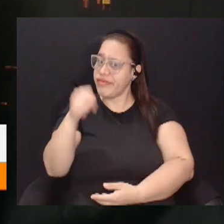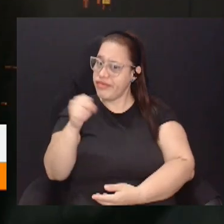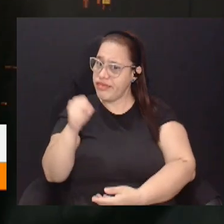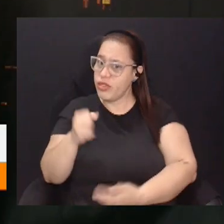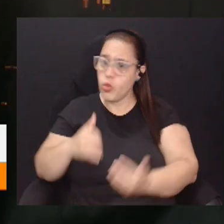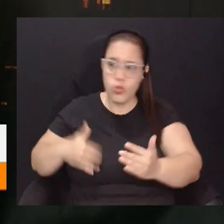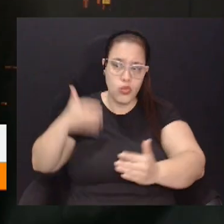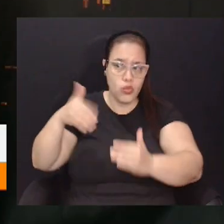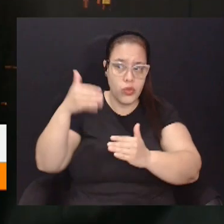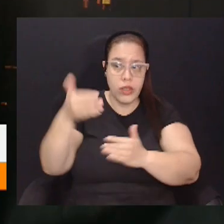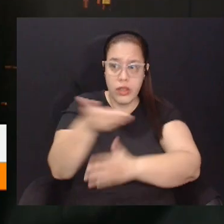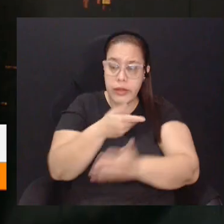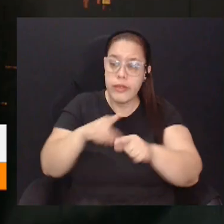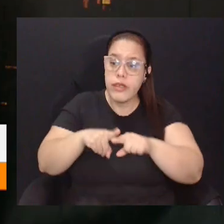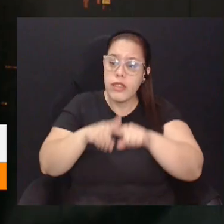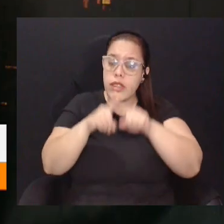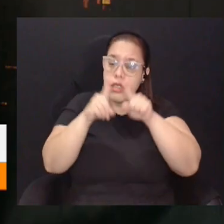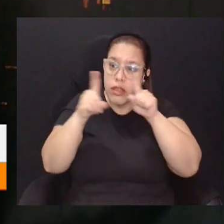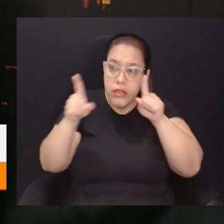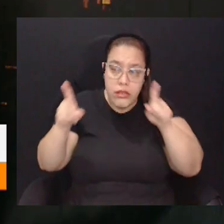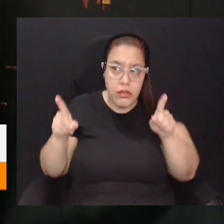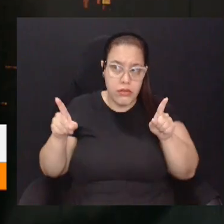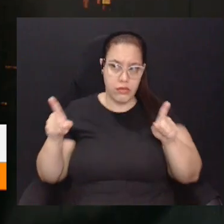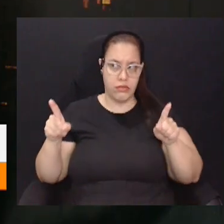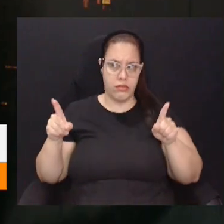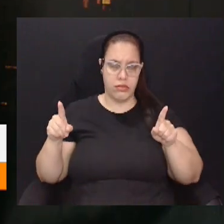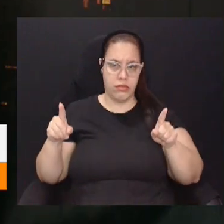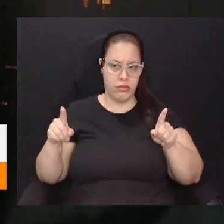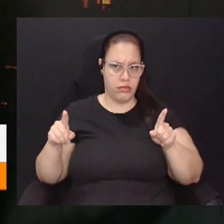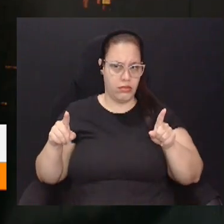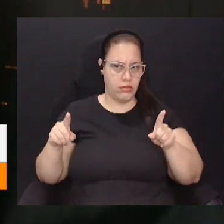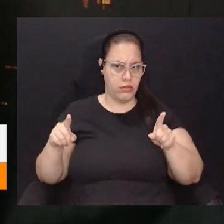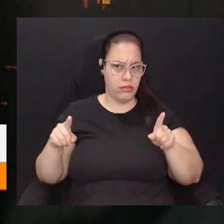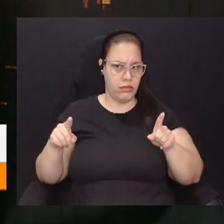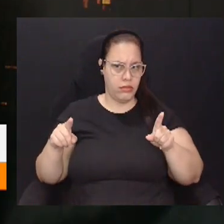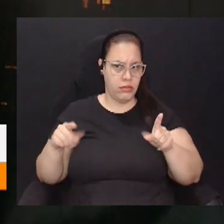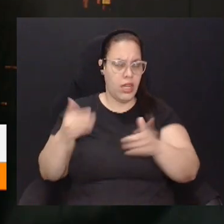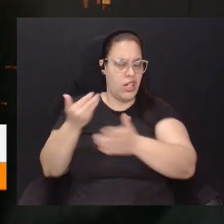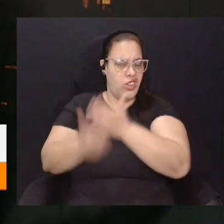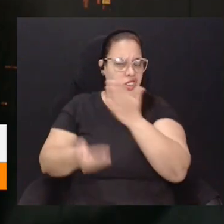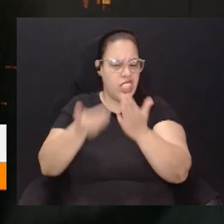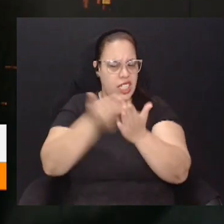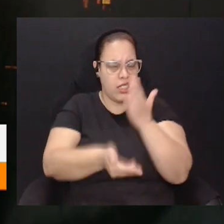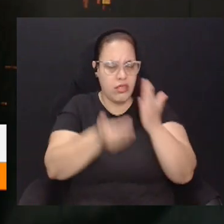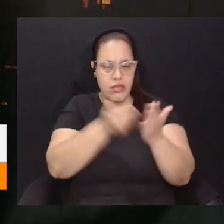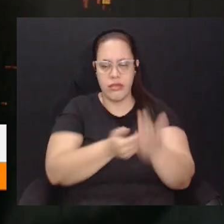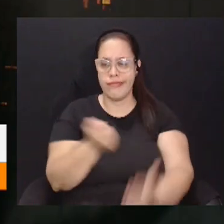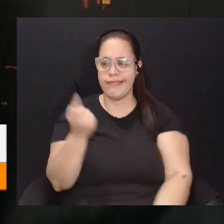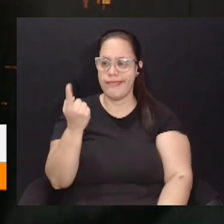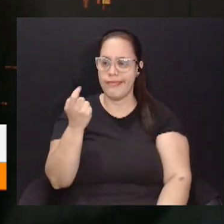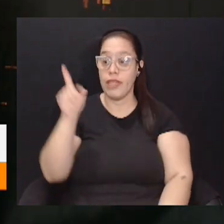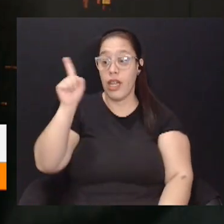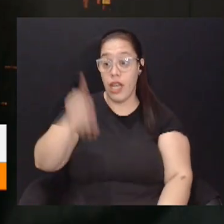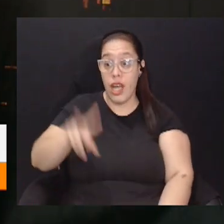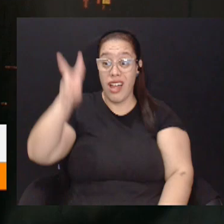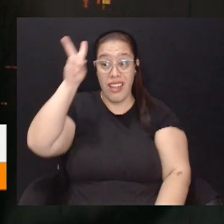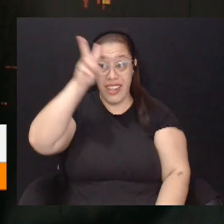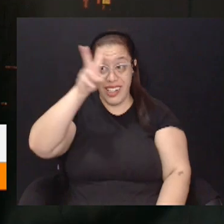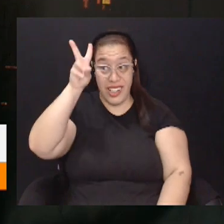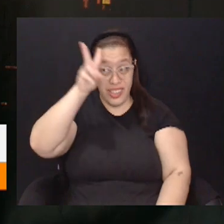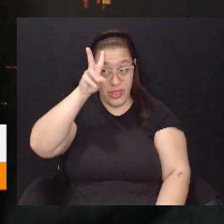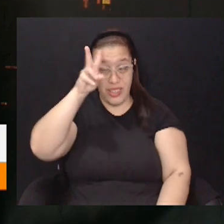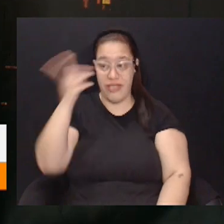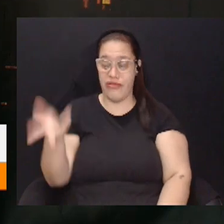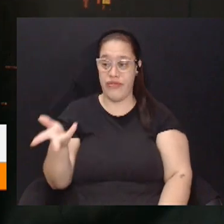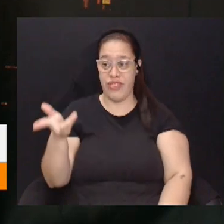parte, mas tem coisas que a gente vai se perdendo, e uma delas é a história. De repente, algo que ficou